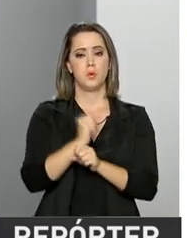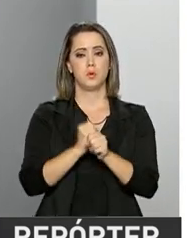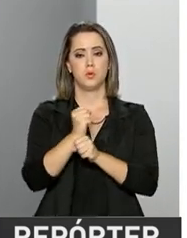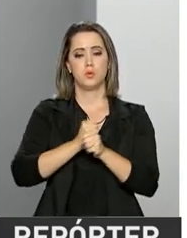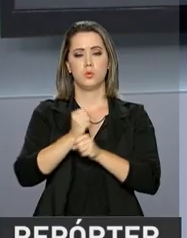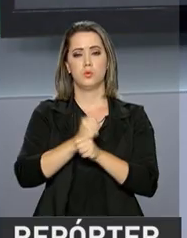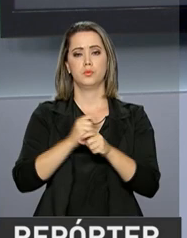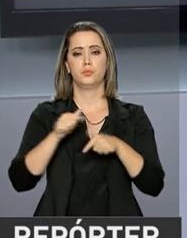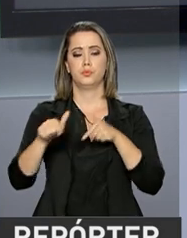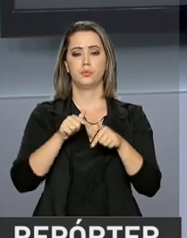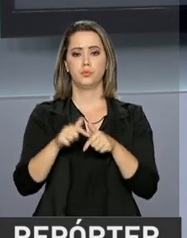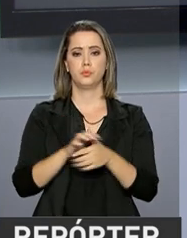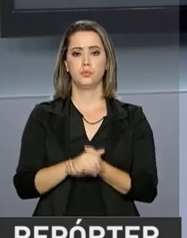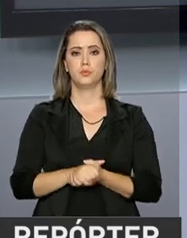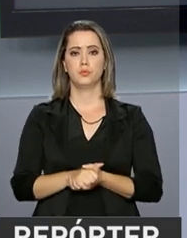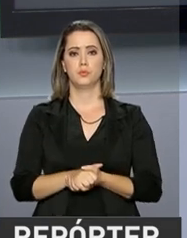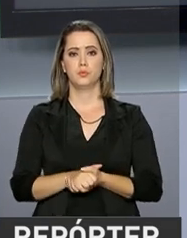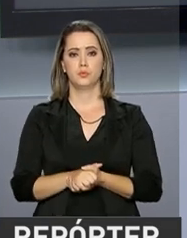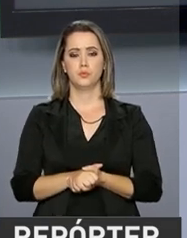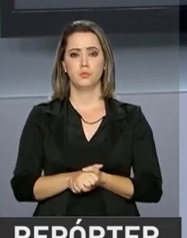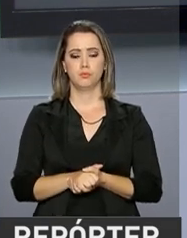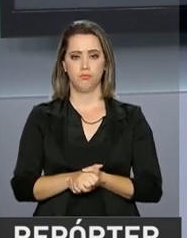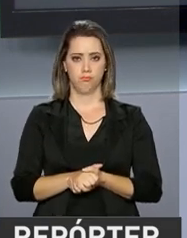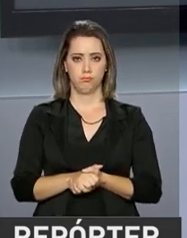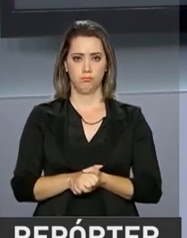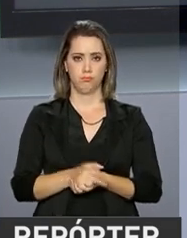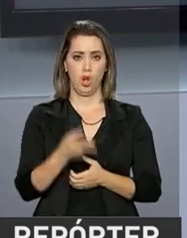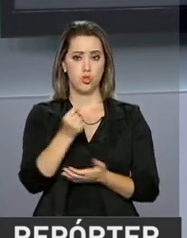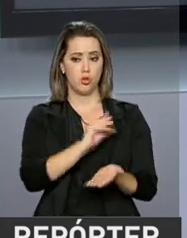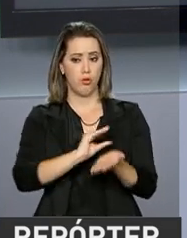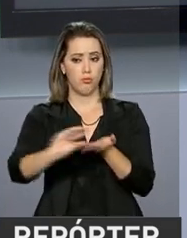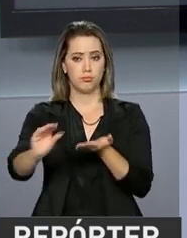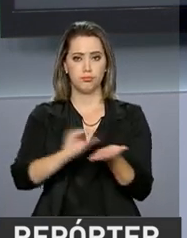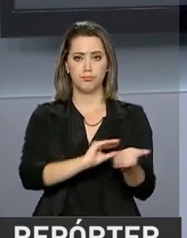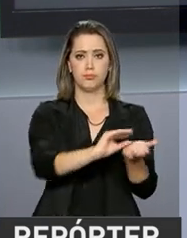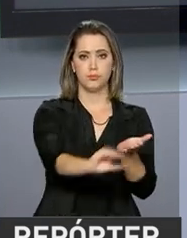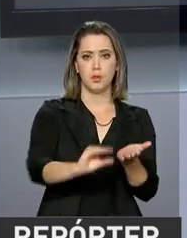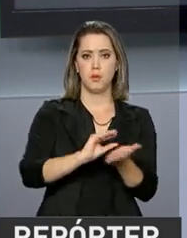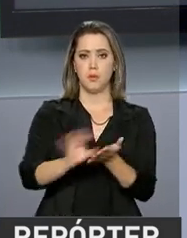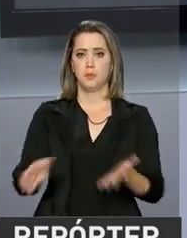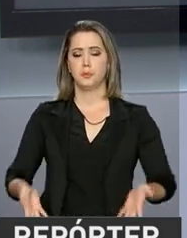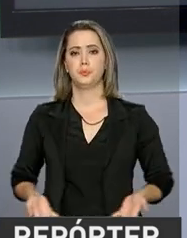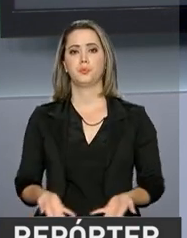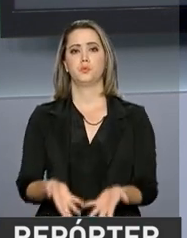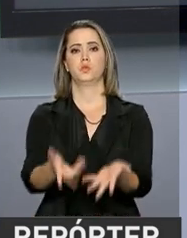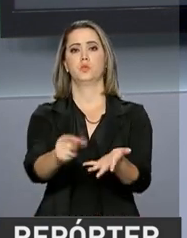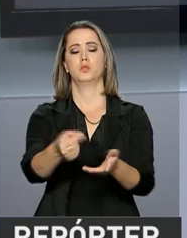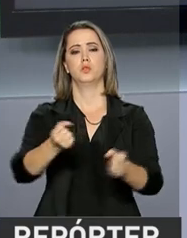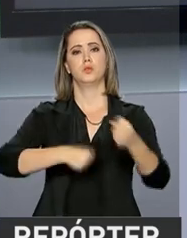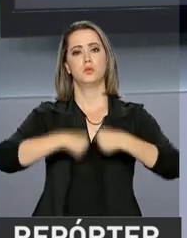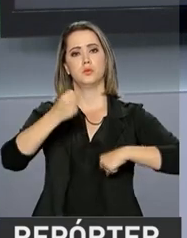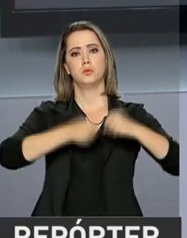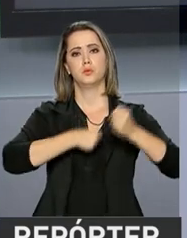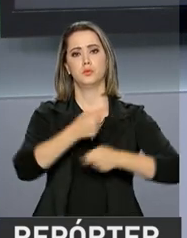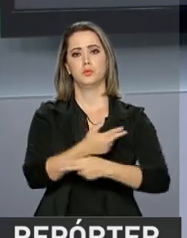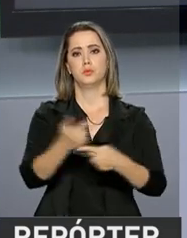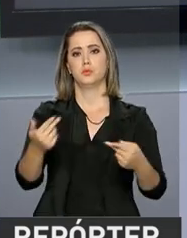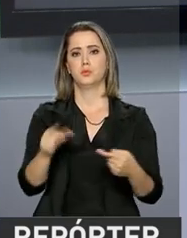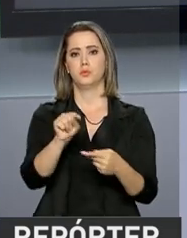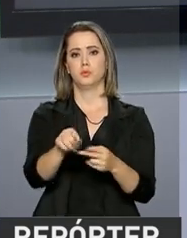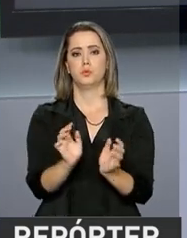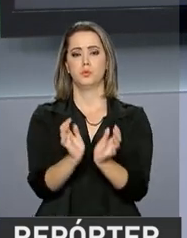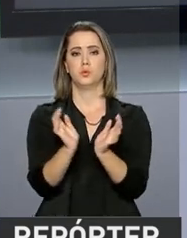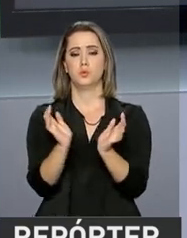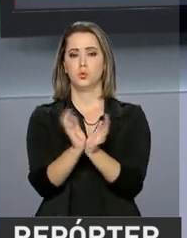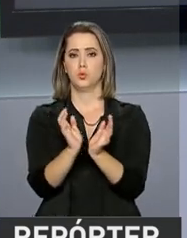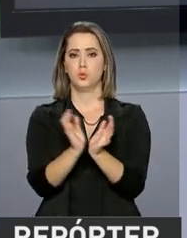de trabalho crédito para incentivar a produção e a comer ação dos produtos de pequenos produtores